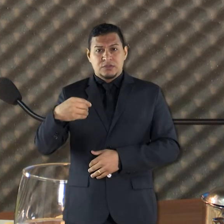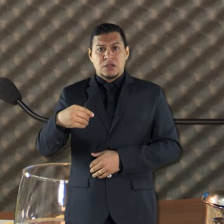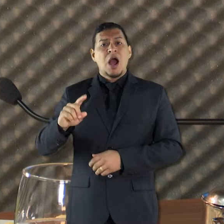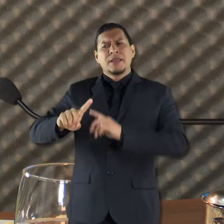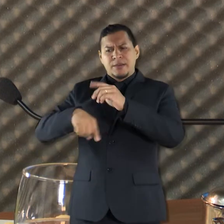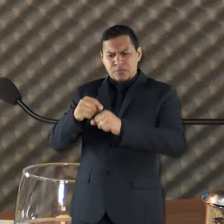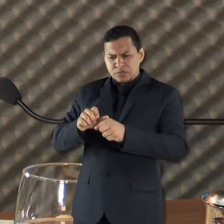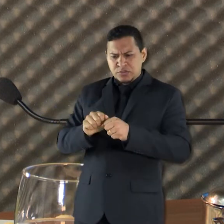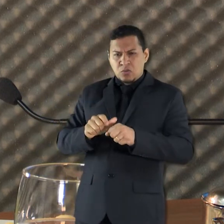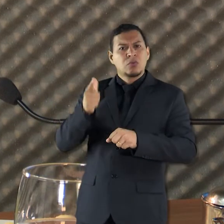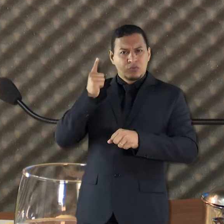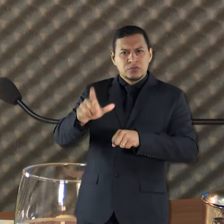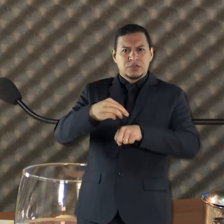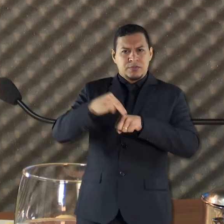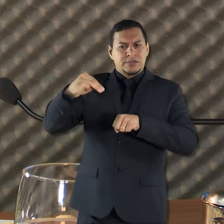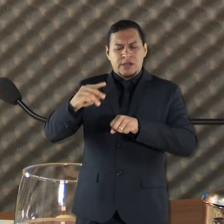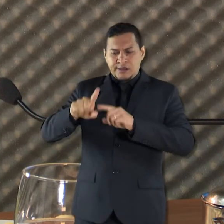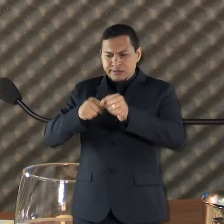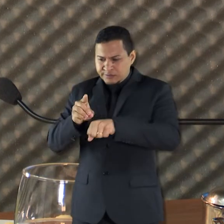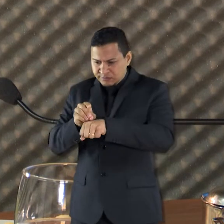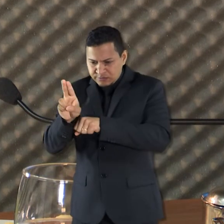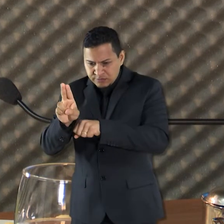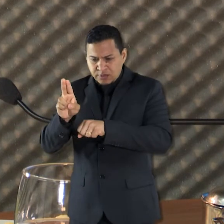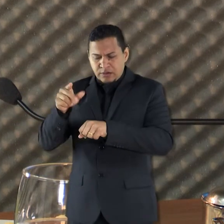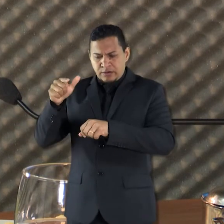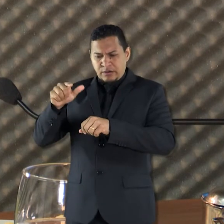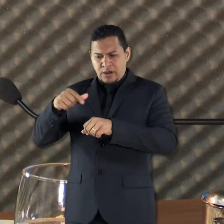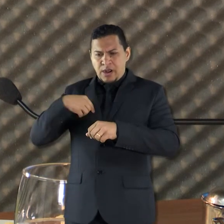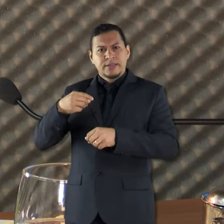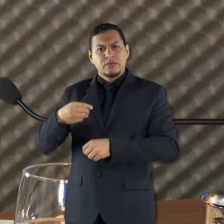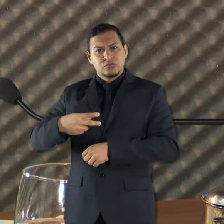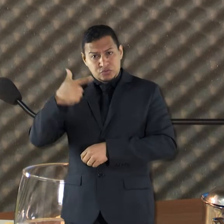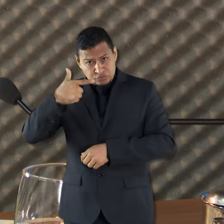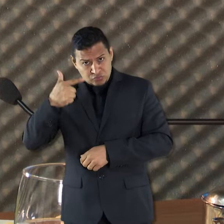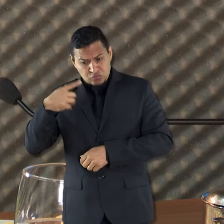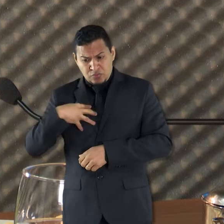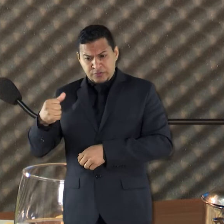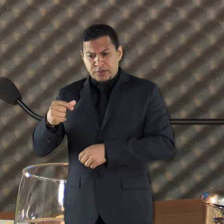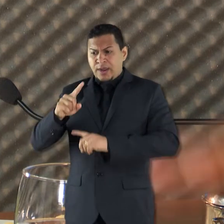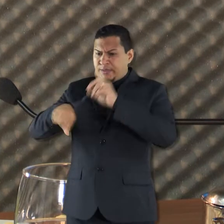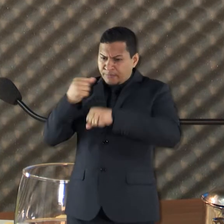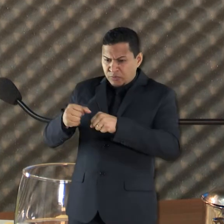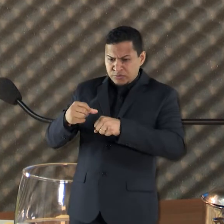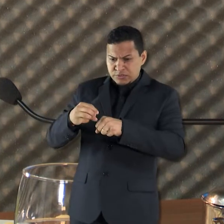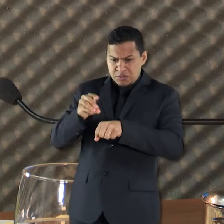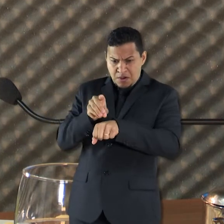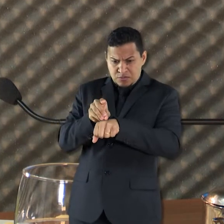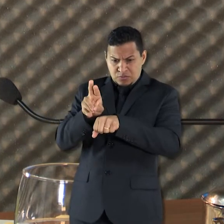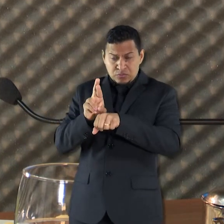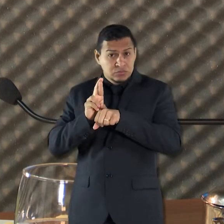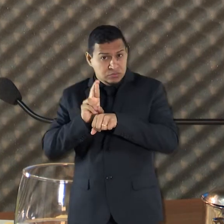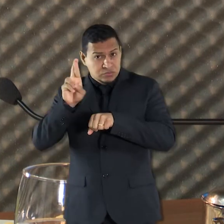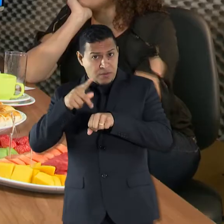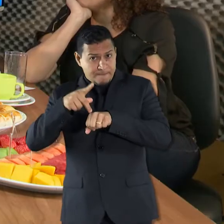A Alessandra teve nosso segundo. E eu terminei, nasceu o nosso terceiro. Eita! Então pronto, foi trabalho, a família criança, tudo